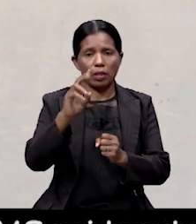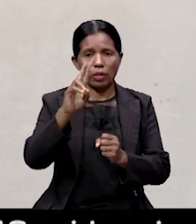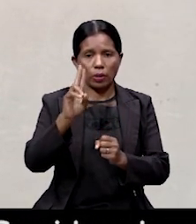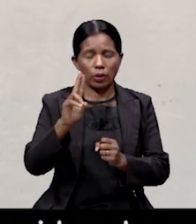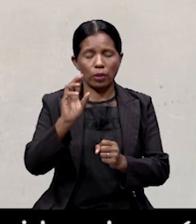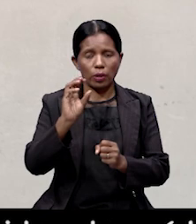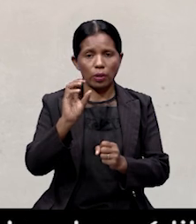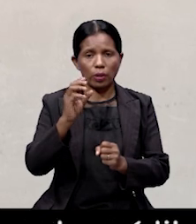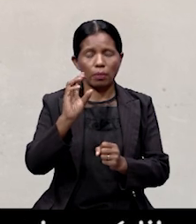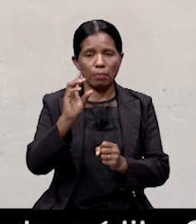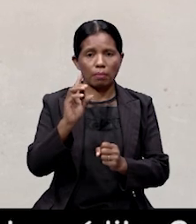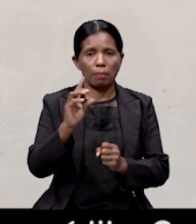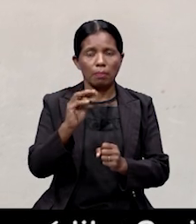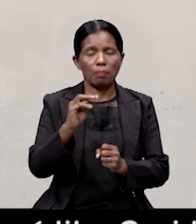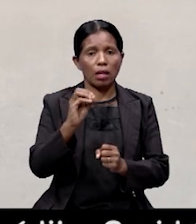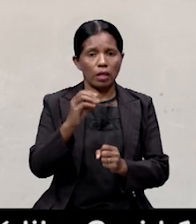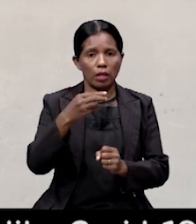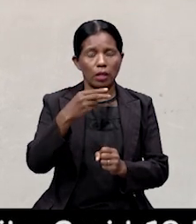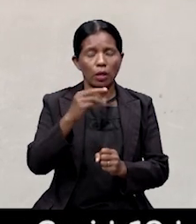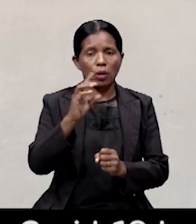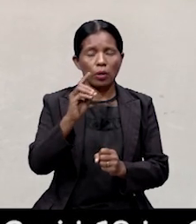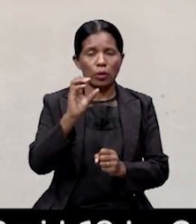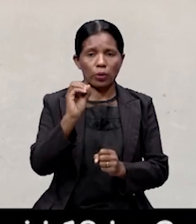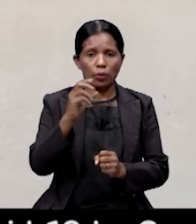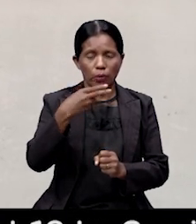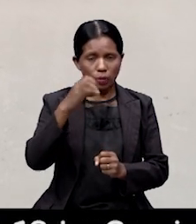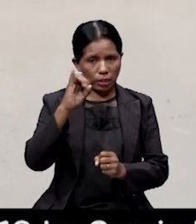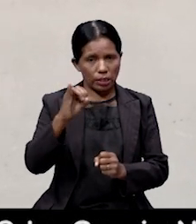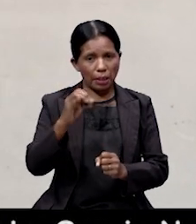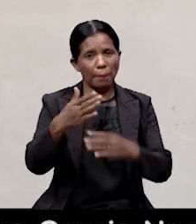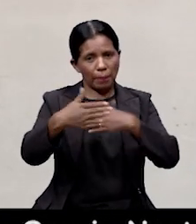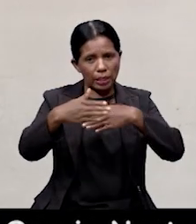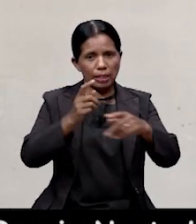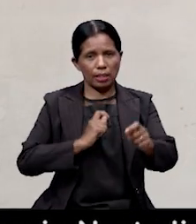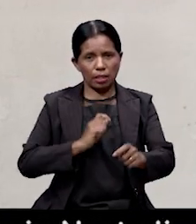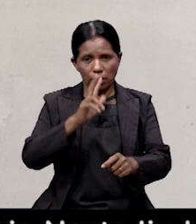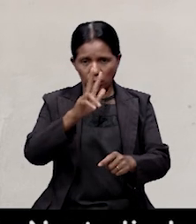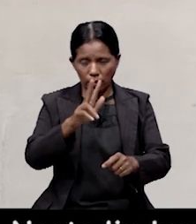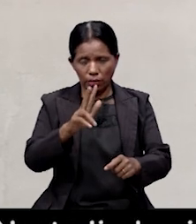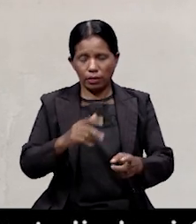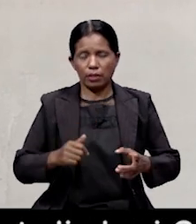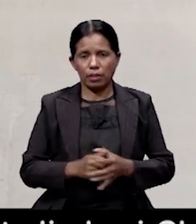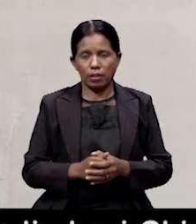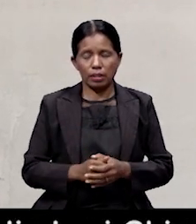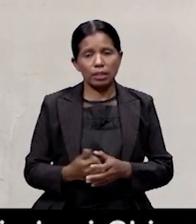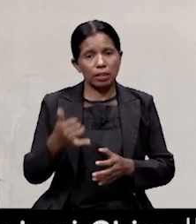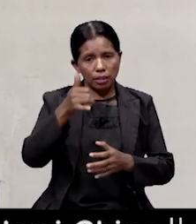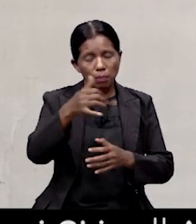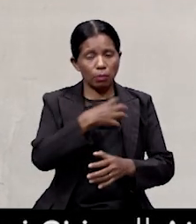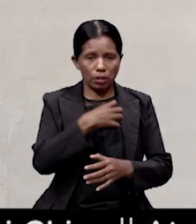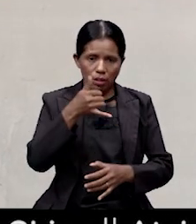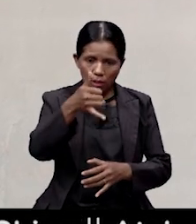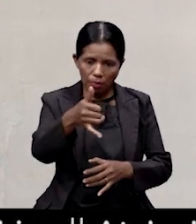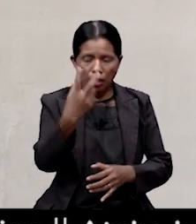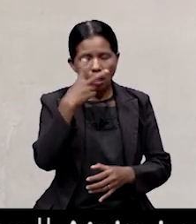area SBTN 3, Tastoro Nenia. Depois de ser tamah na baia, ser confirma que